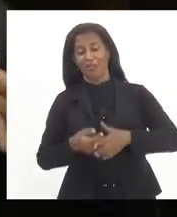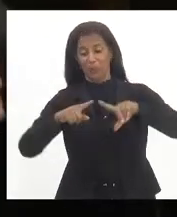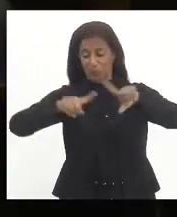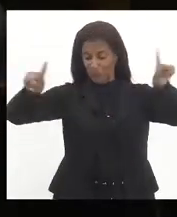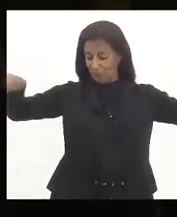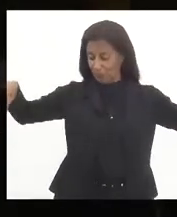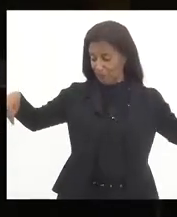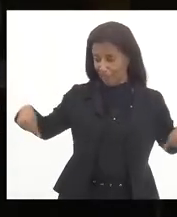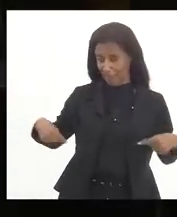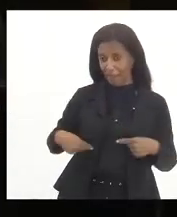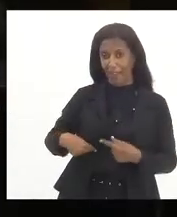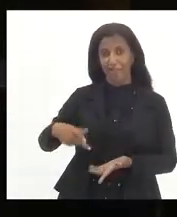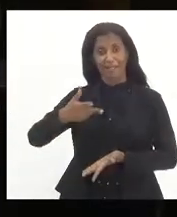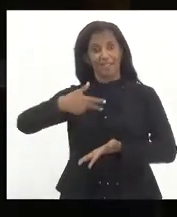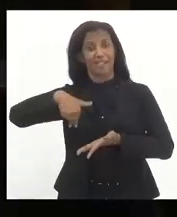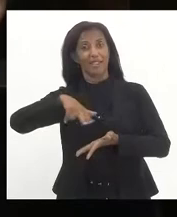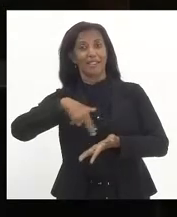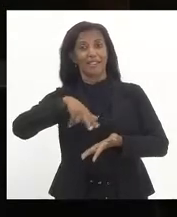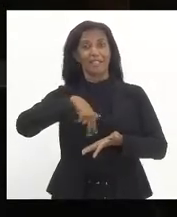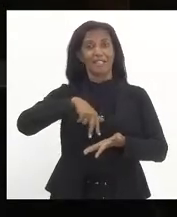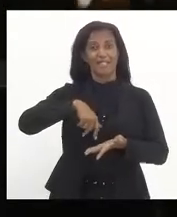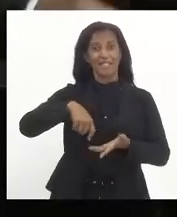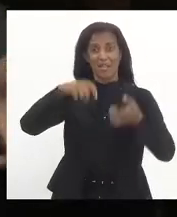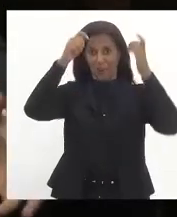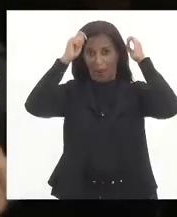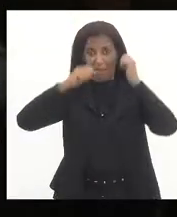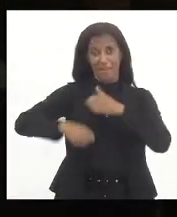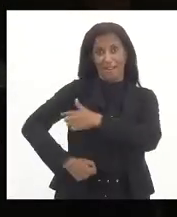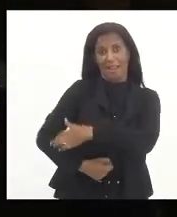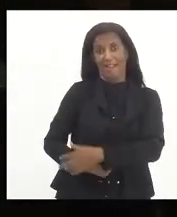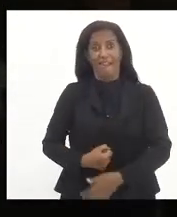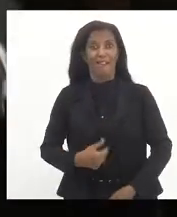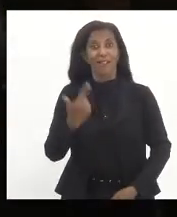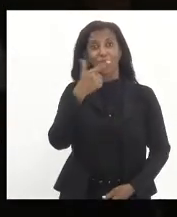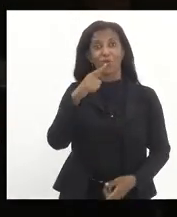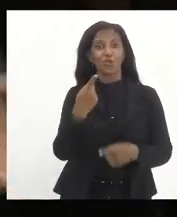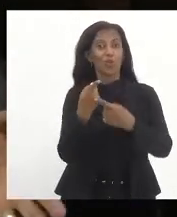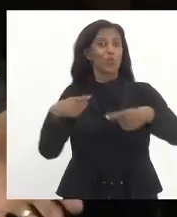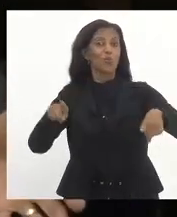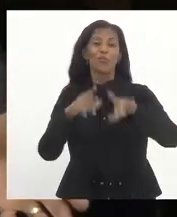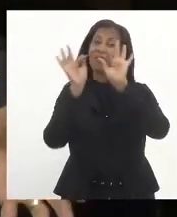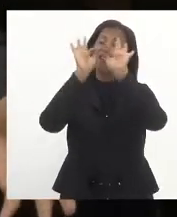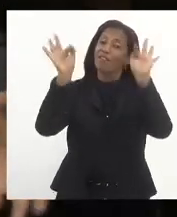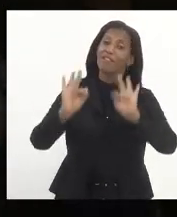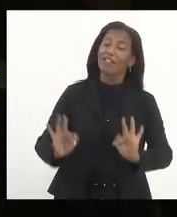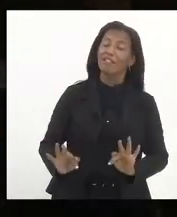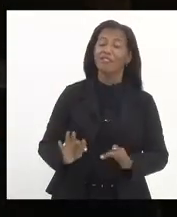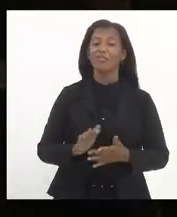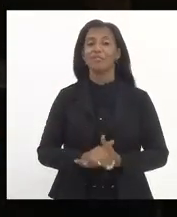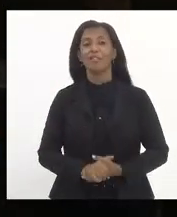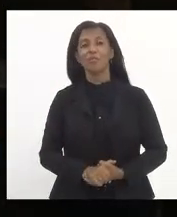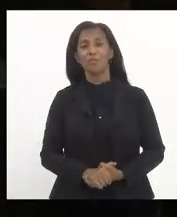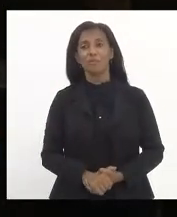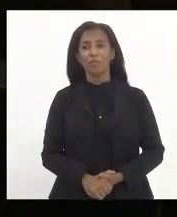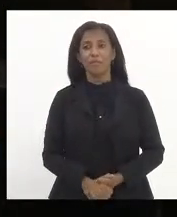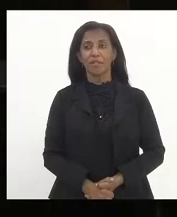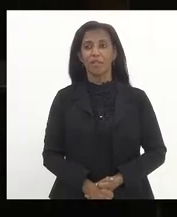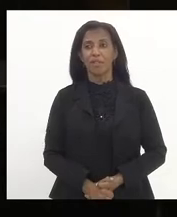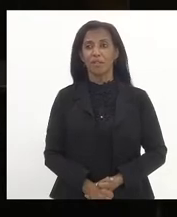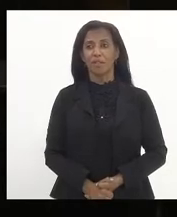né, dançando caipira sem música, estava feliz naquele dia.